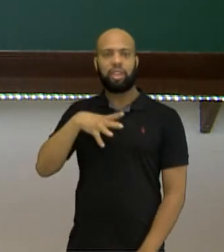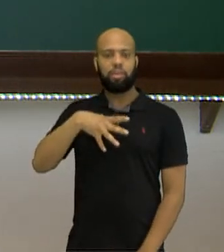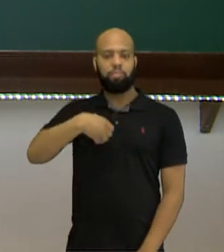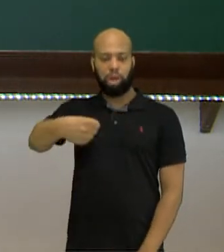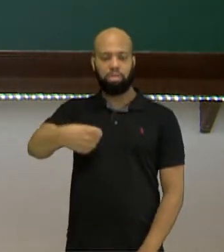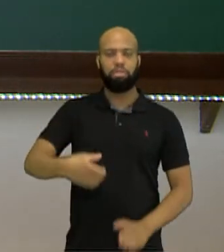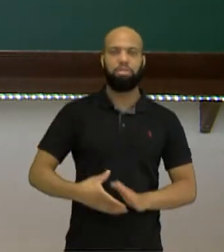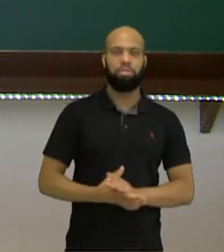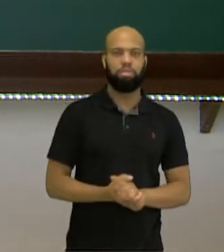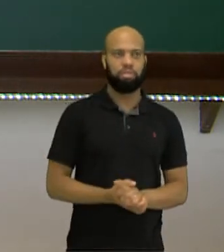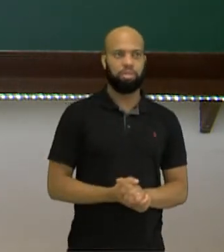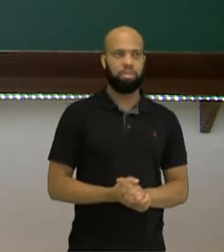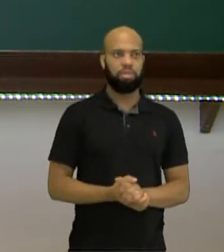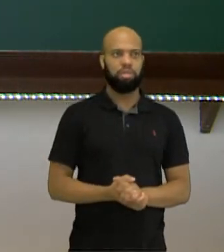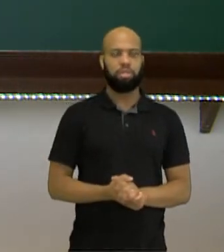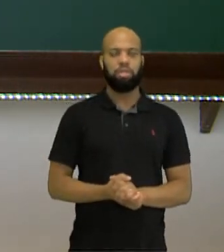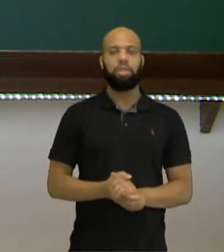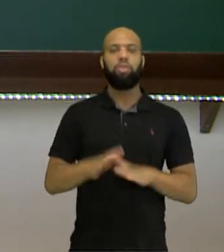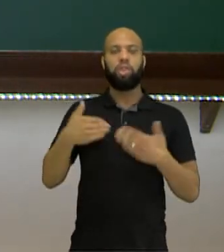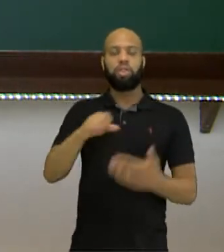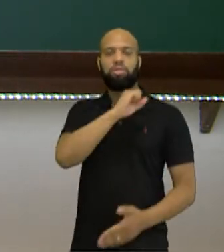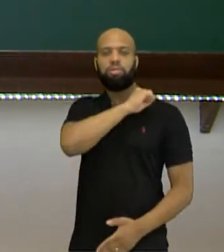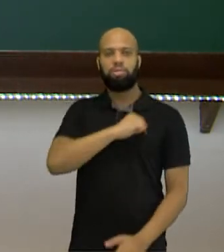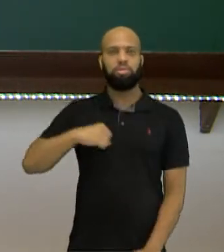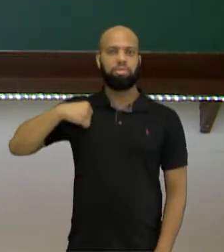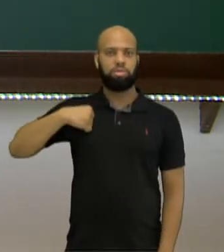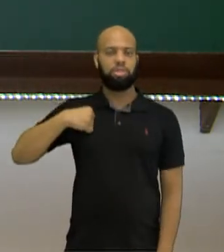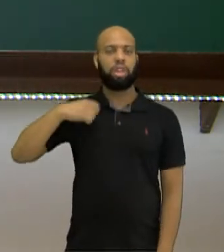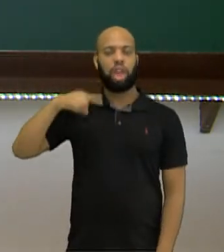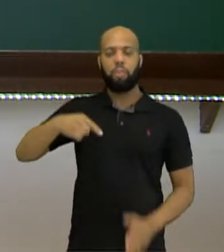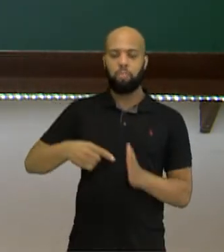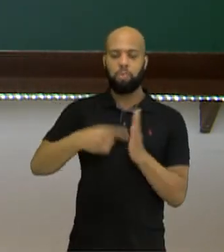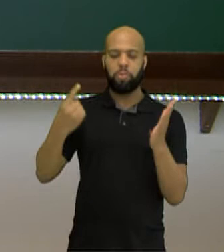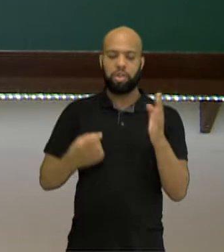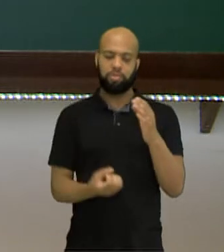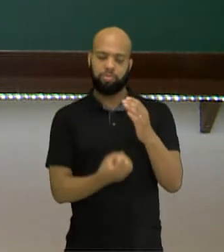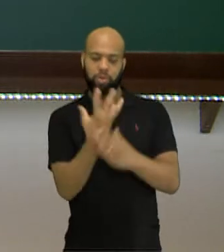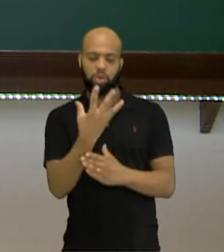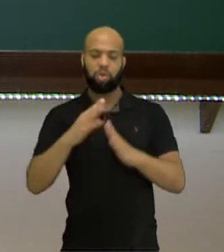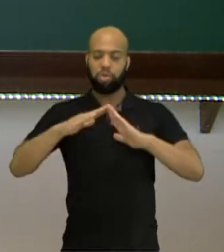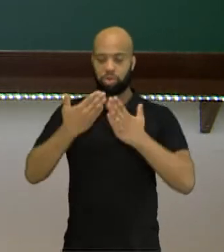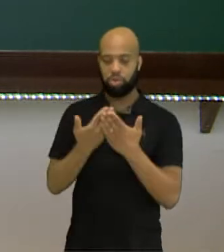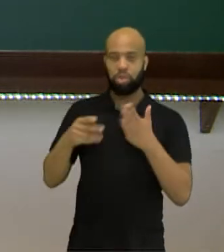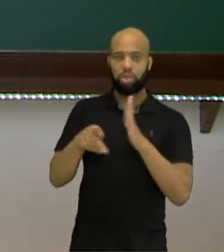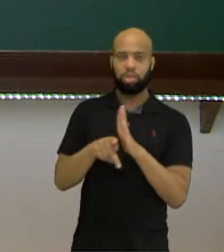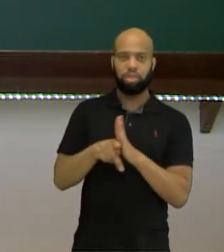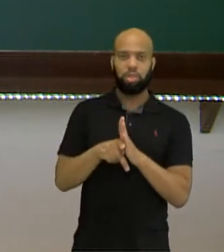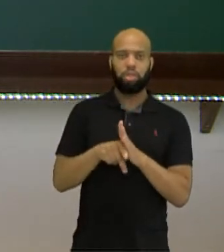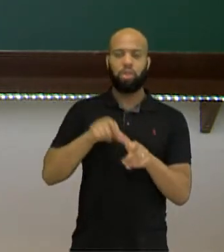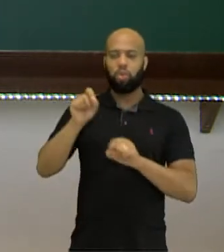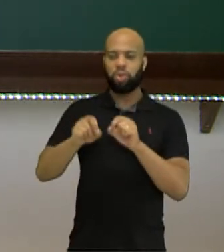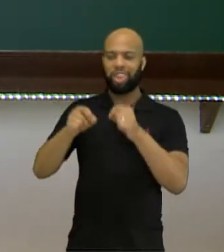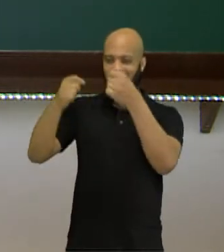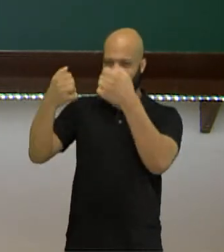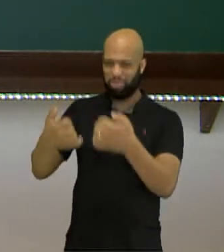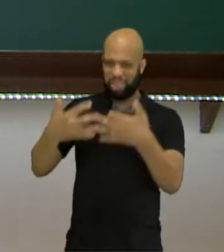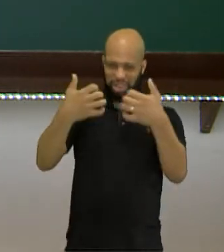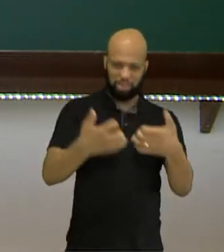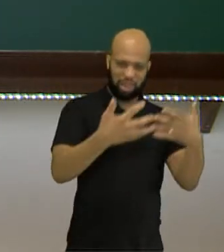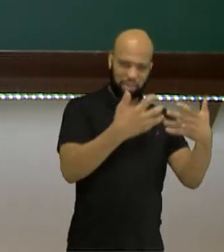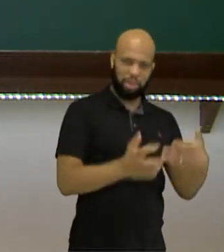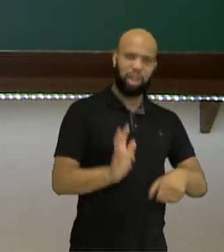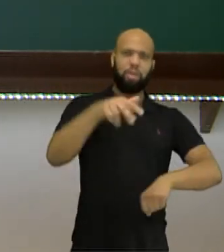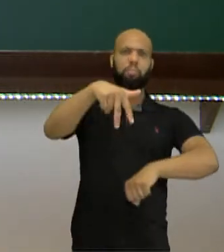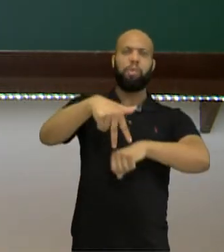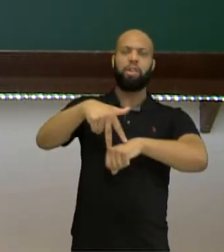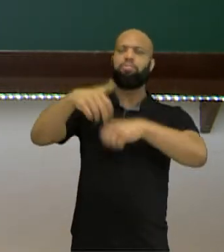suicídio o Sócrates ele vai ser um dos primeiros fundadores de uma escola de oratória por causa grande importância